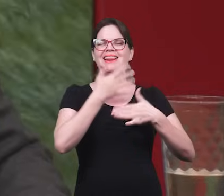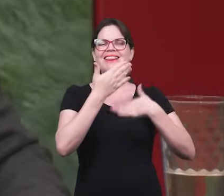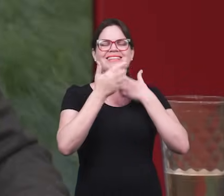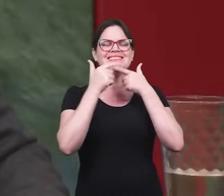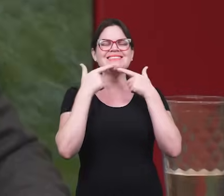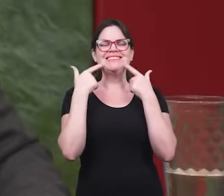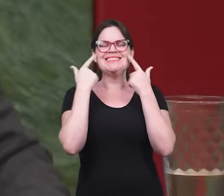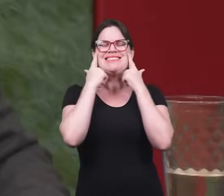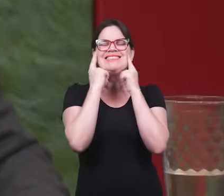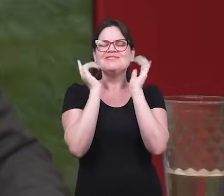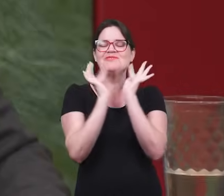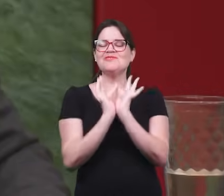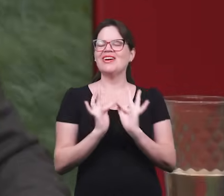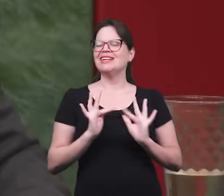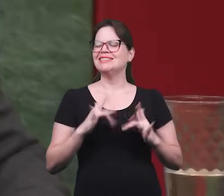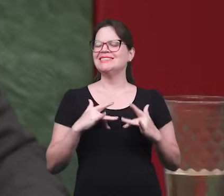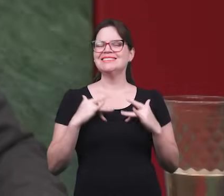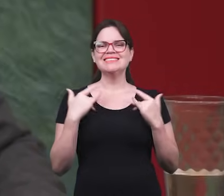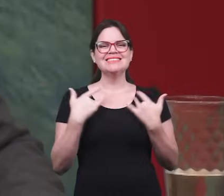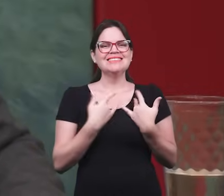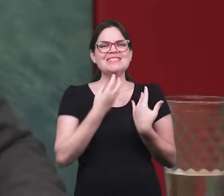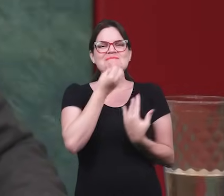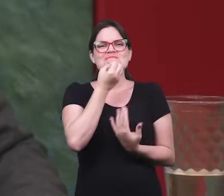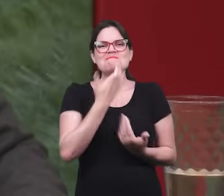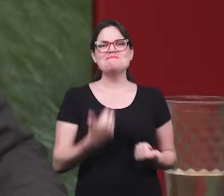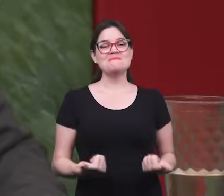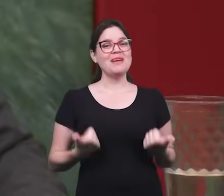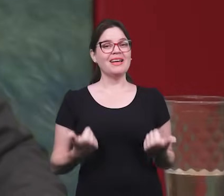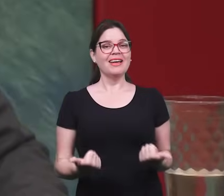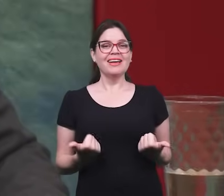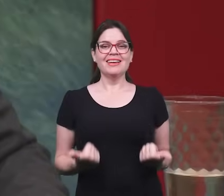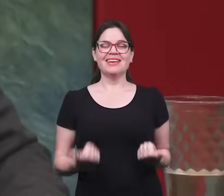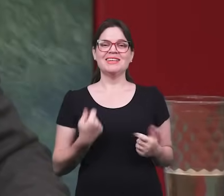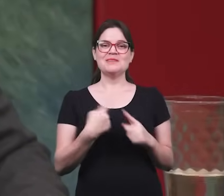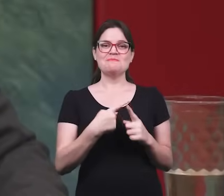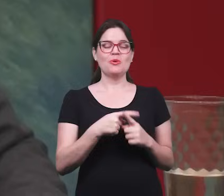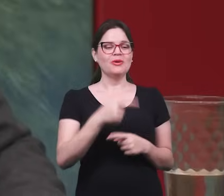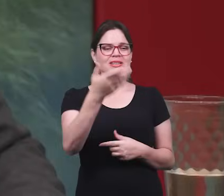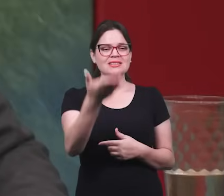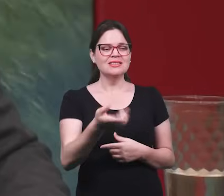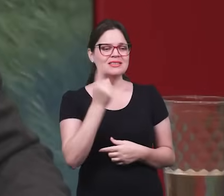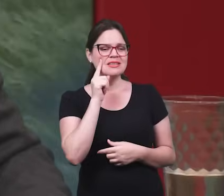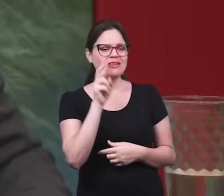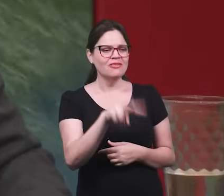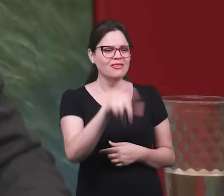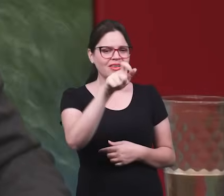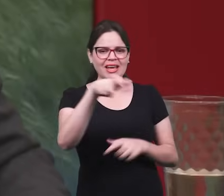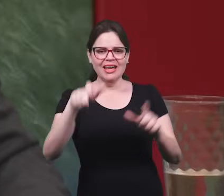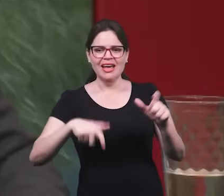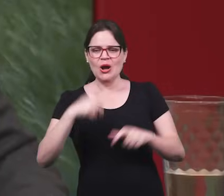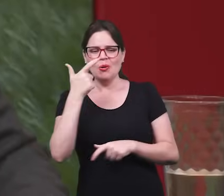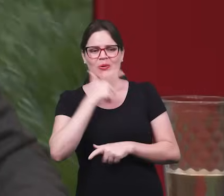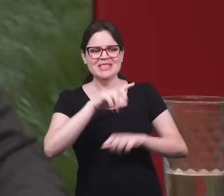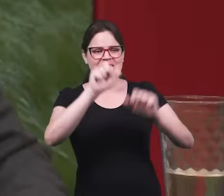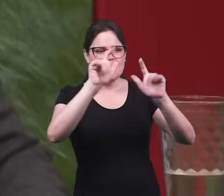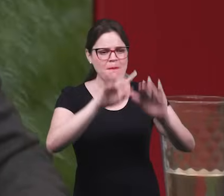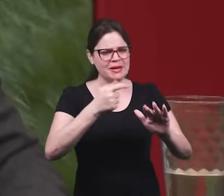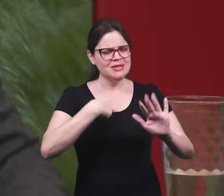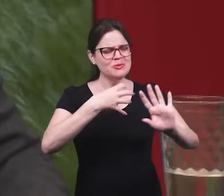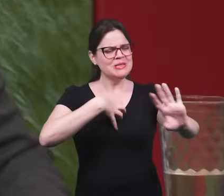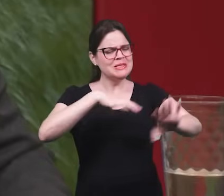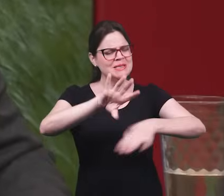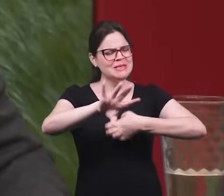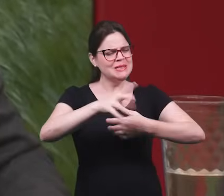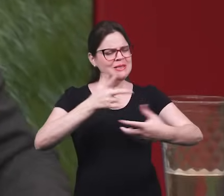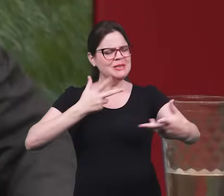aquela alegria aquela satisfação daquilo que que o irmão ou a irmã alcançou nós alcançamos juntos nessa